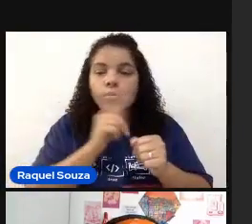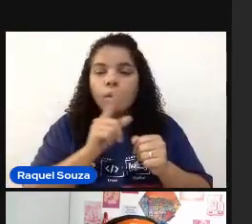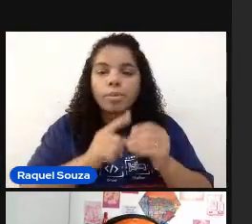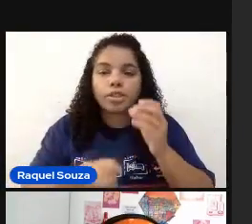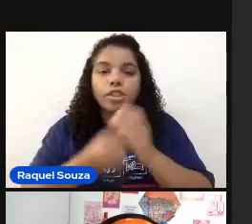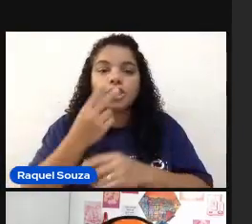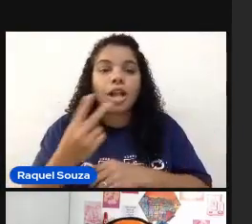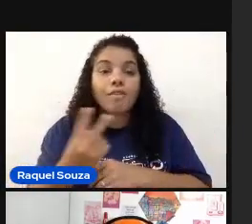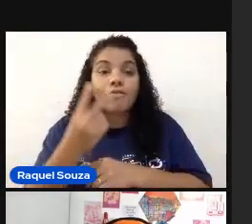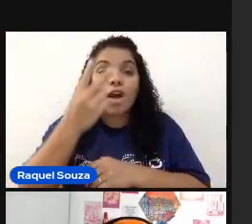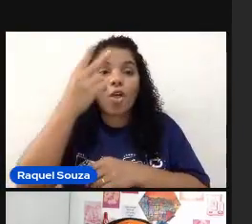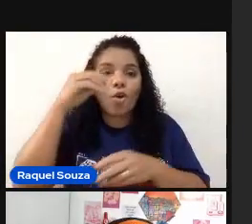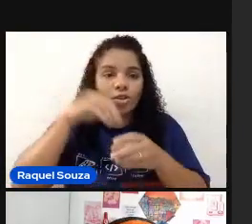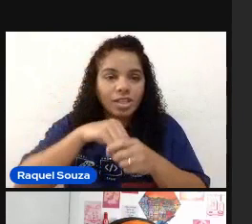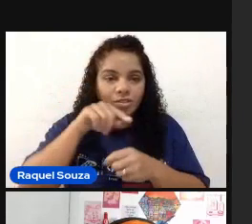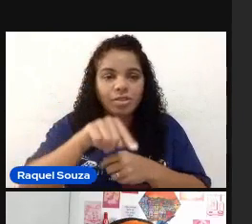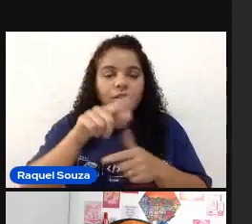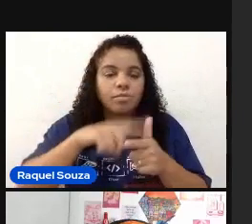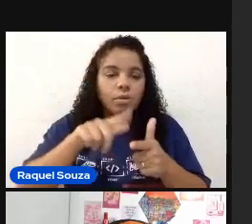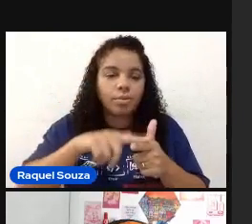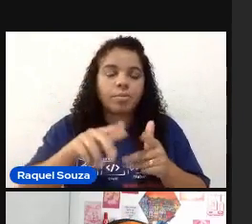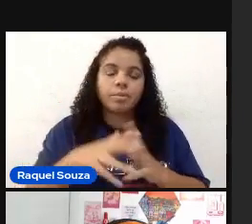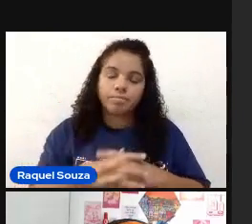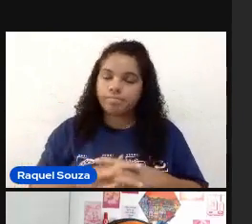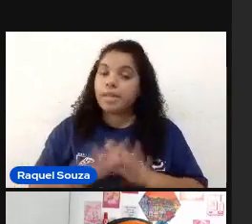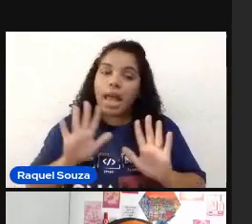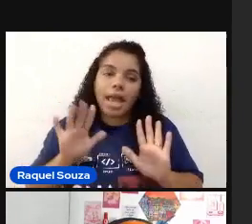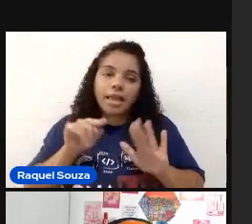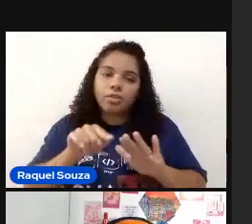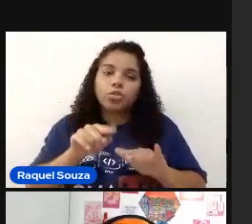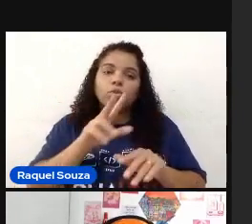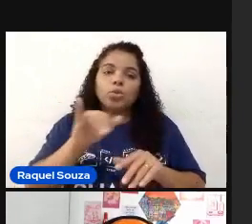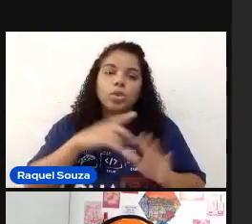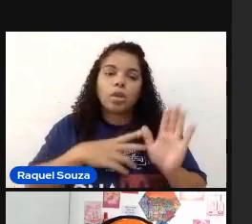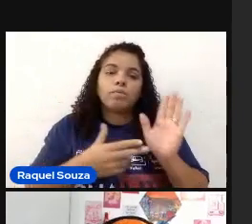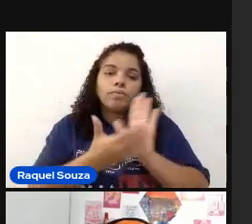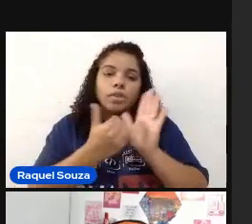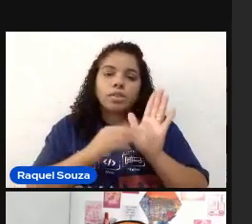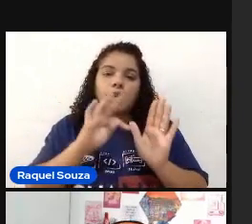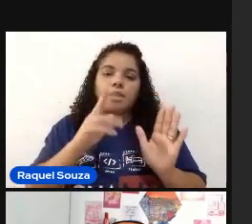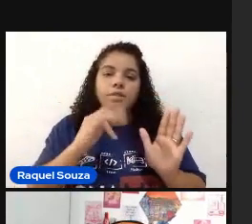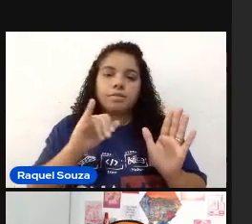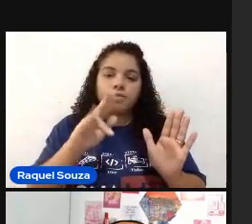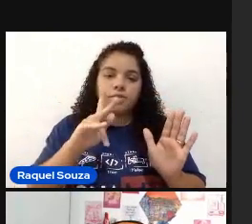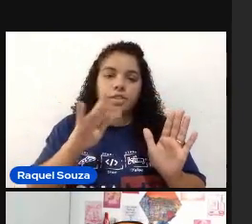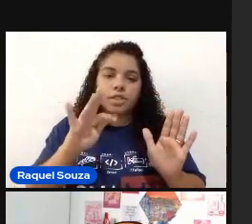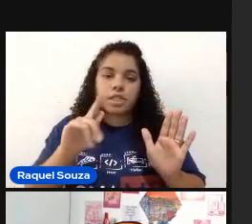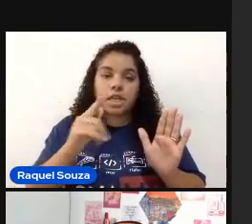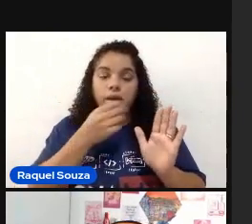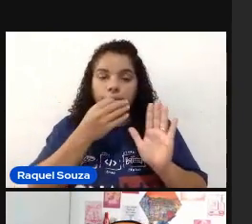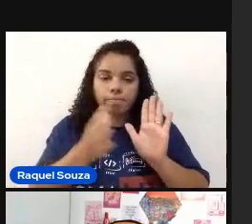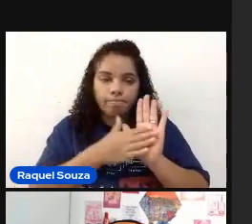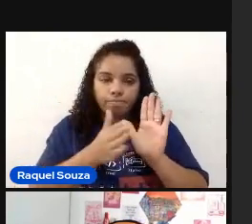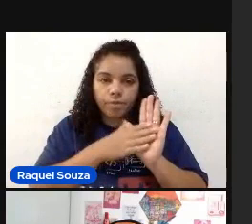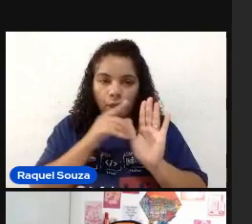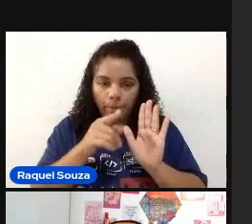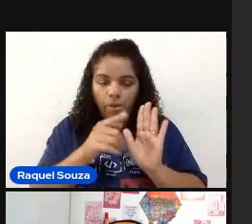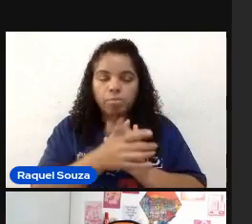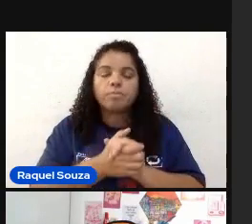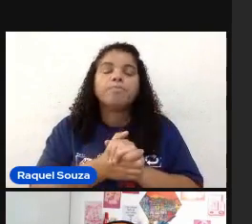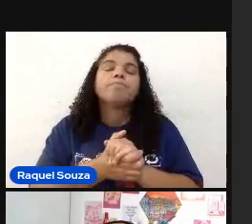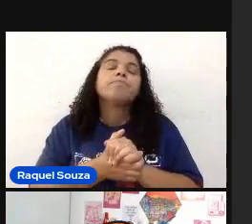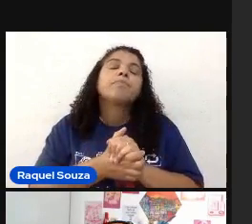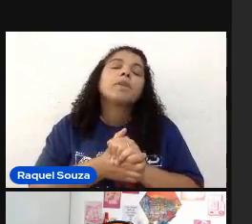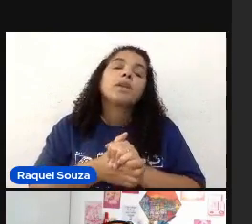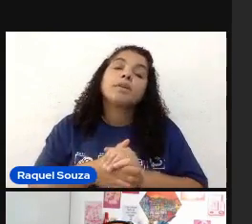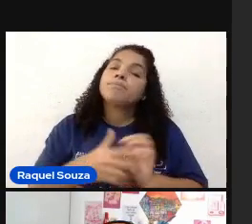valor dentro desse problema? É basicamente isso que o Design Thinking ele nos propõe. Então, a gente não pode